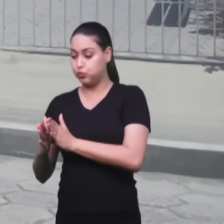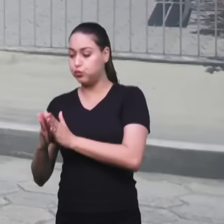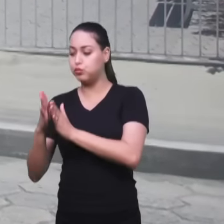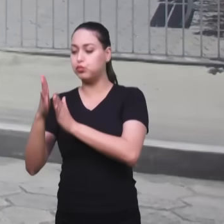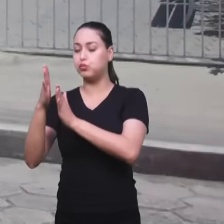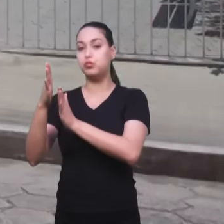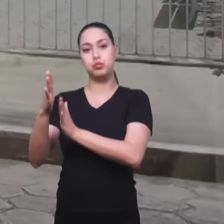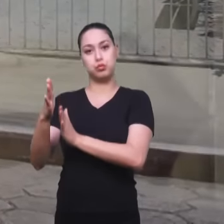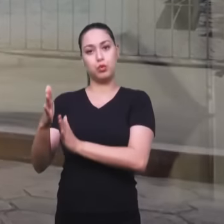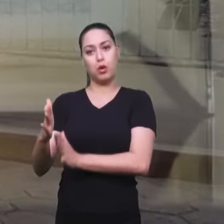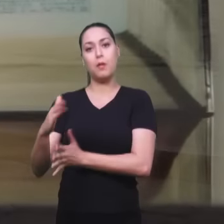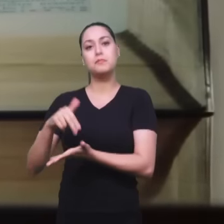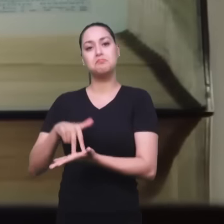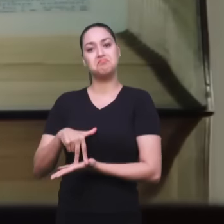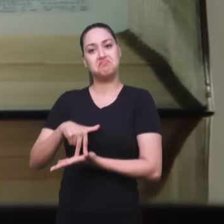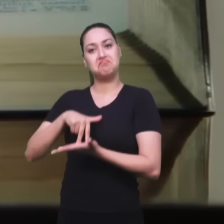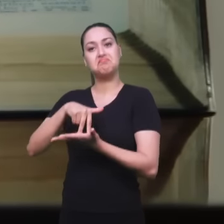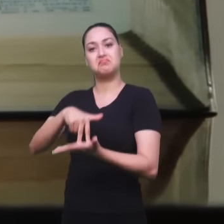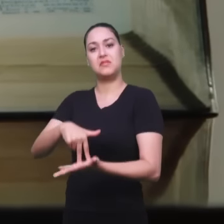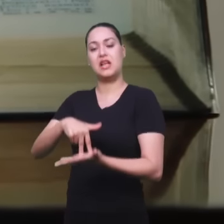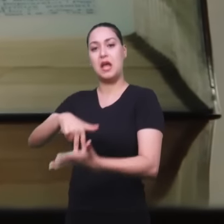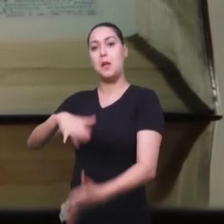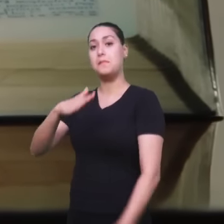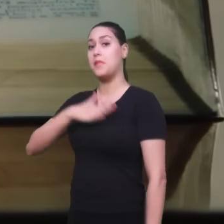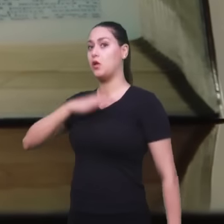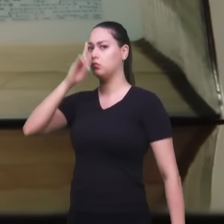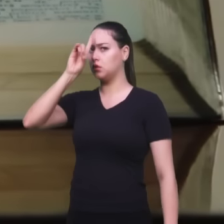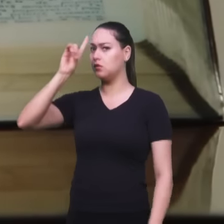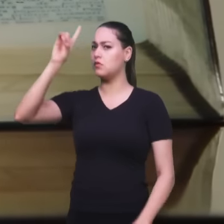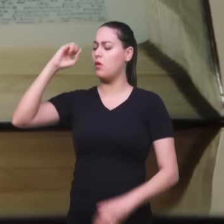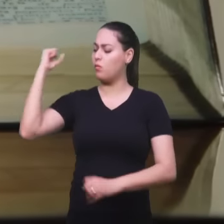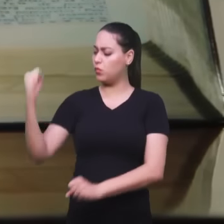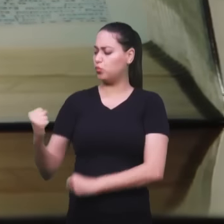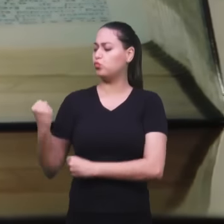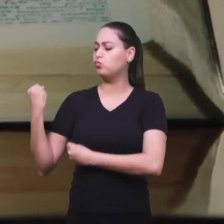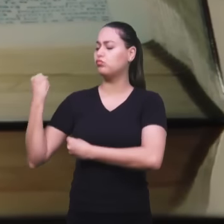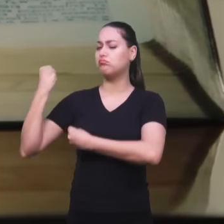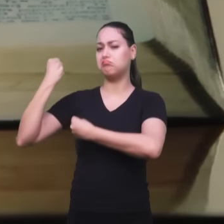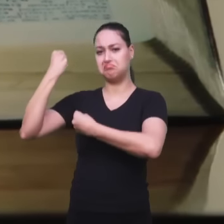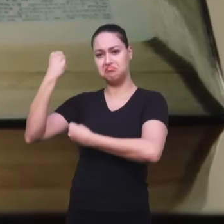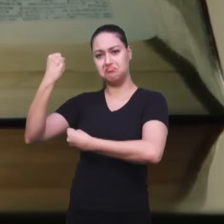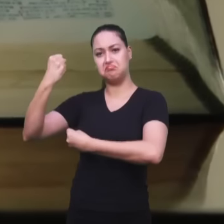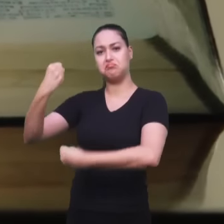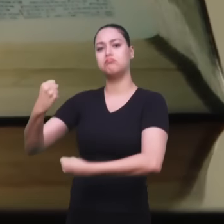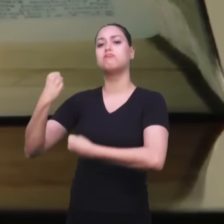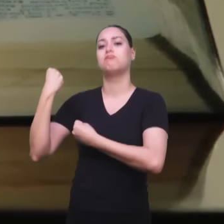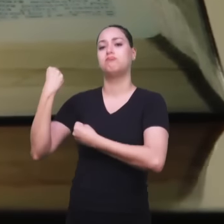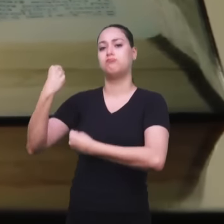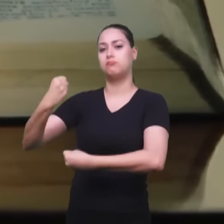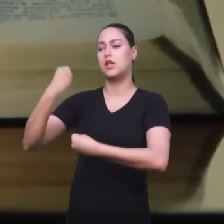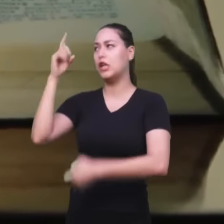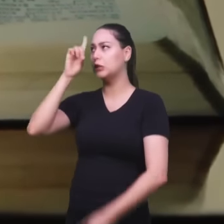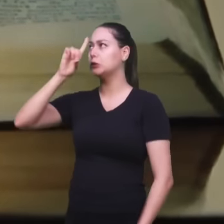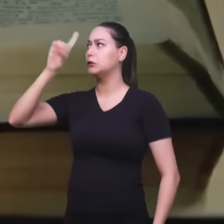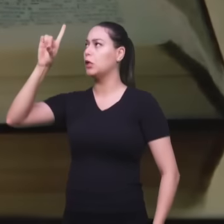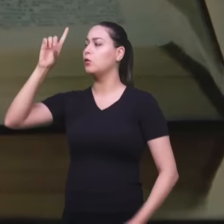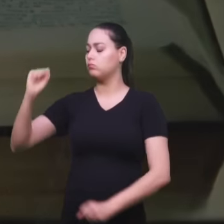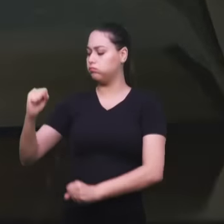Meu Deus É muito Paz Seu Deus É muito Paz